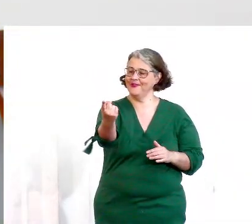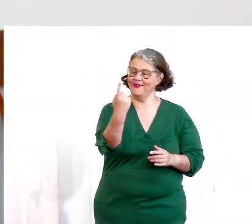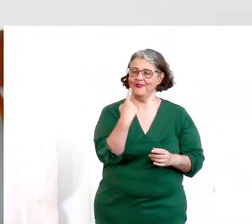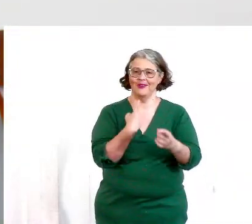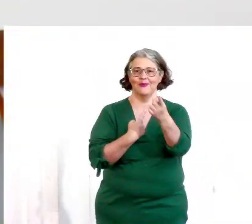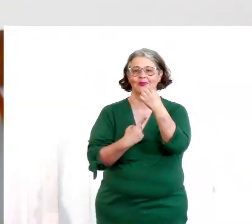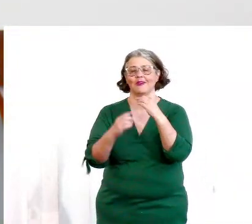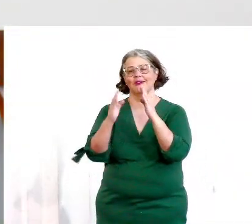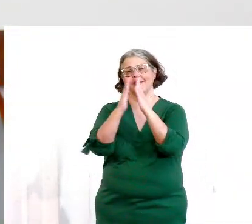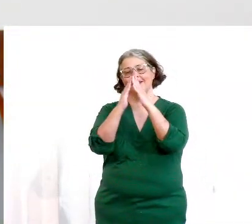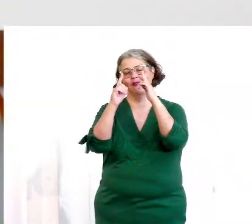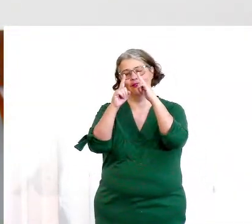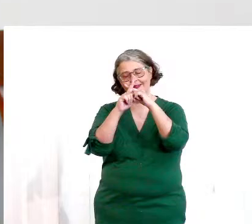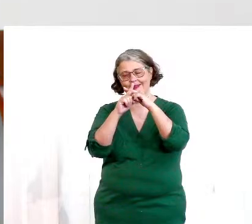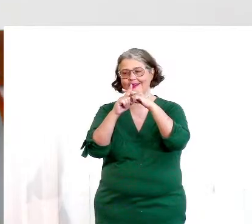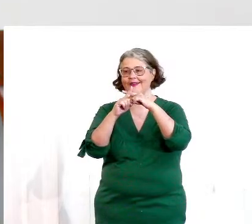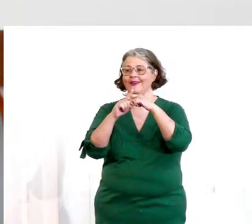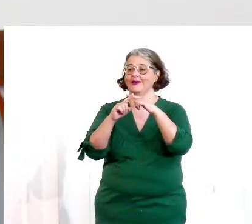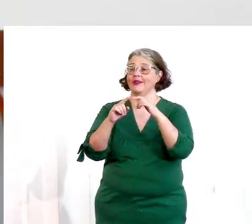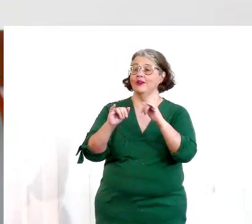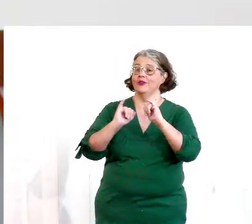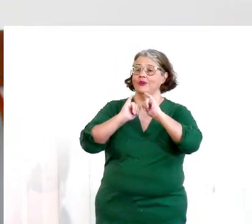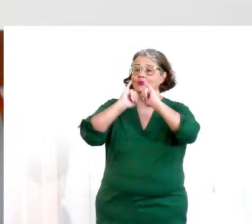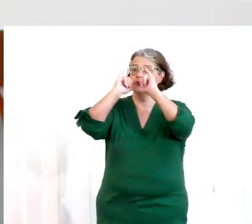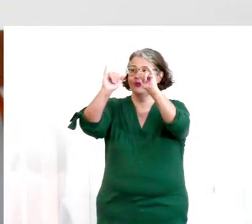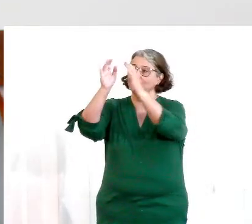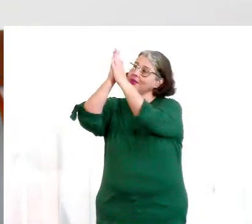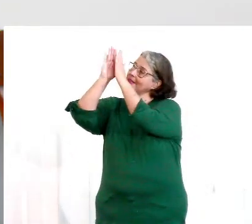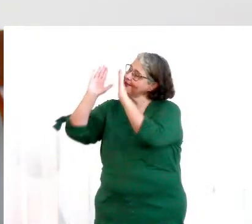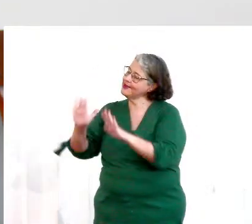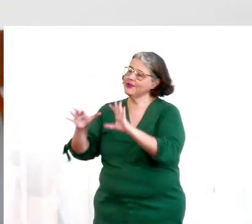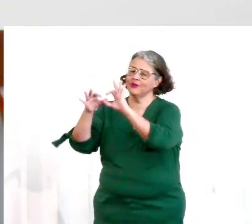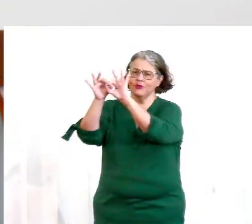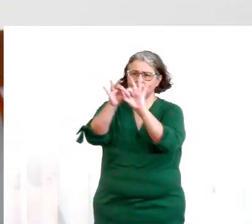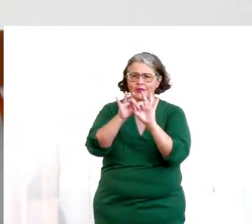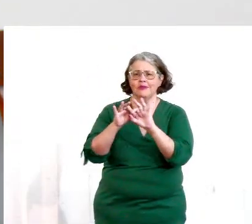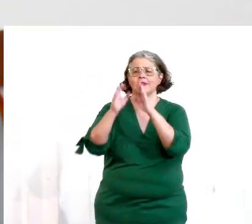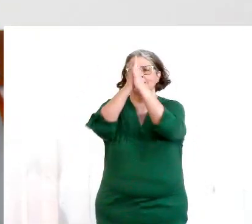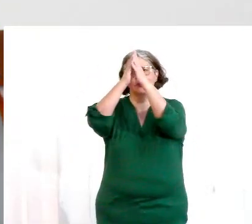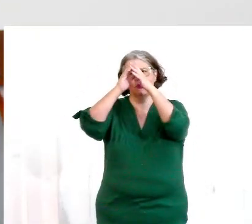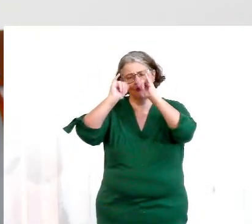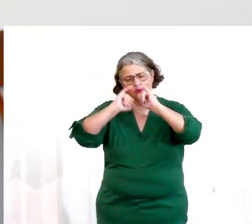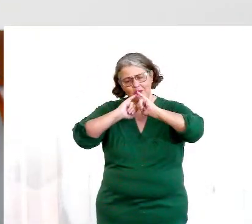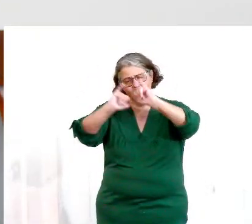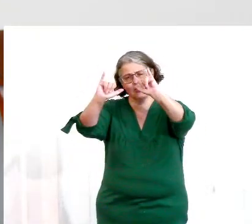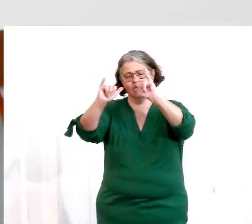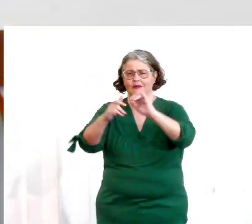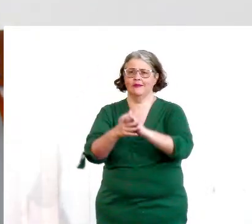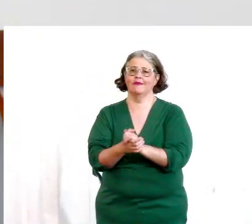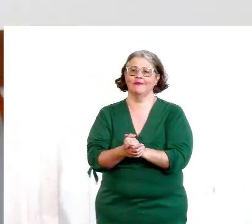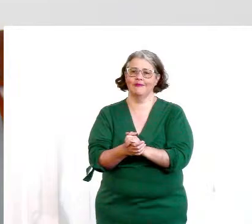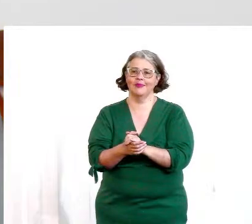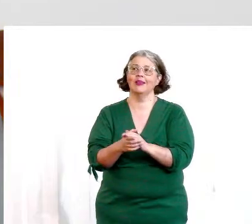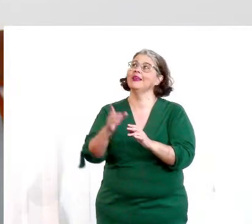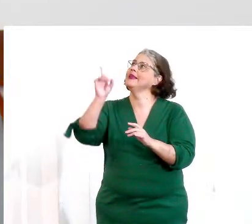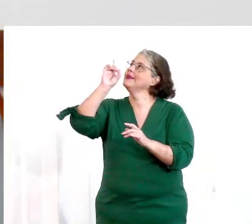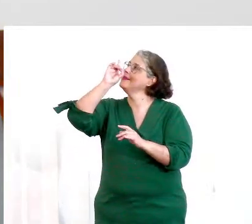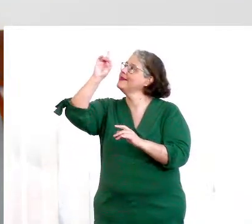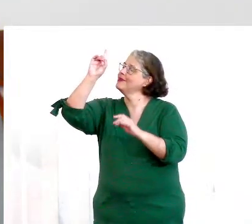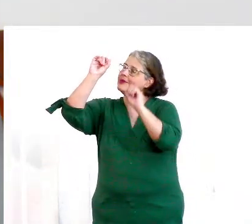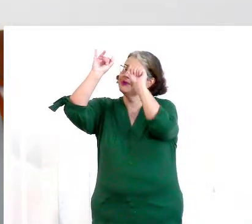de oração, de pregação, de comunhão. Que o Senhor nos abençoe com sua graça, com sua